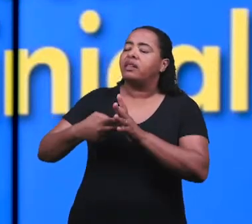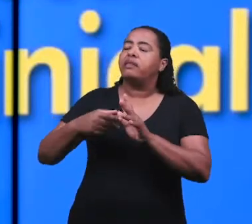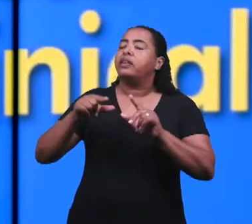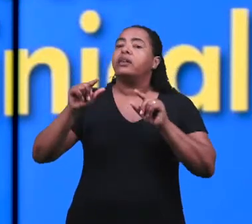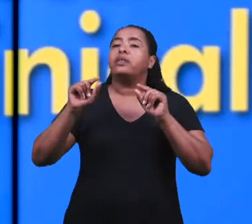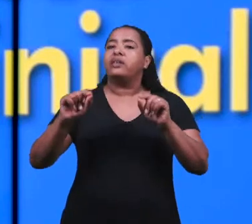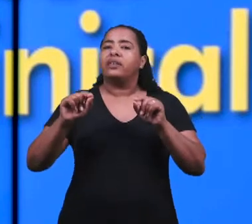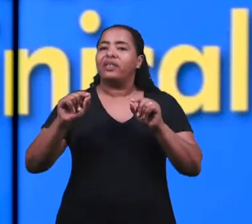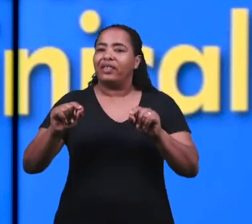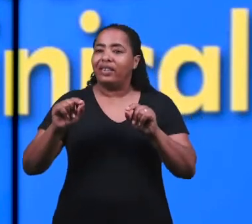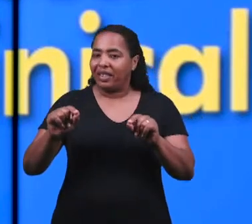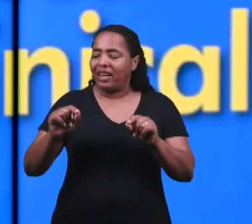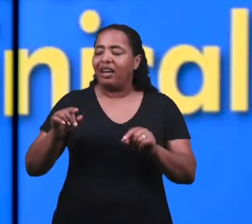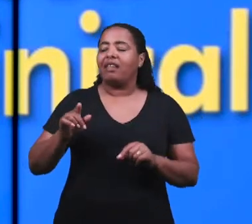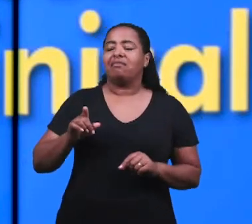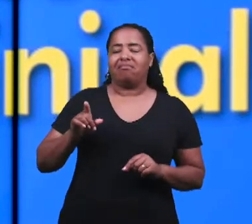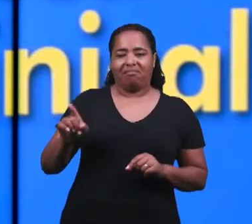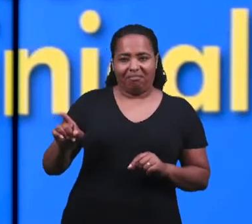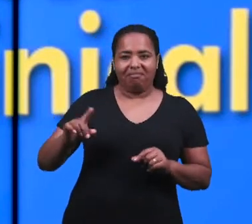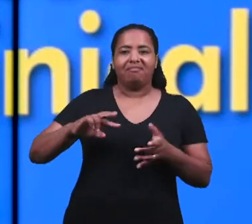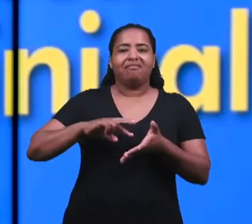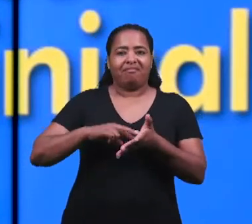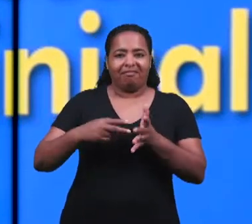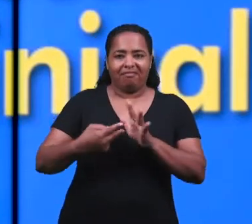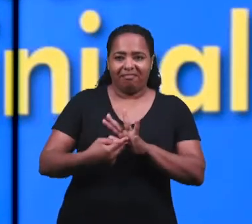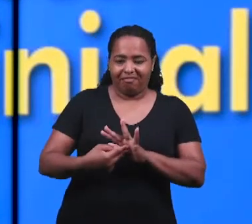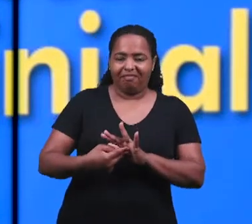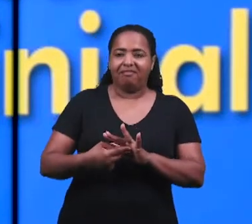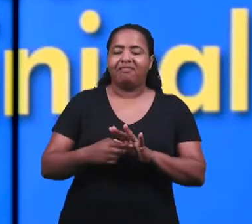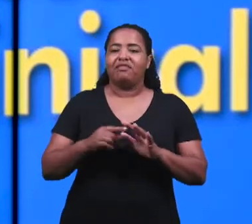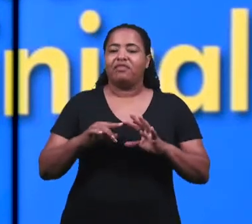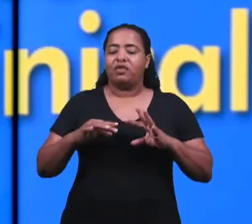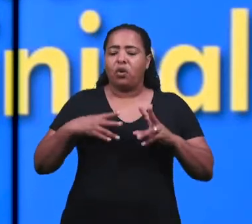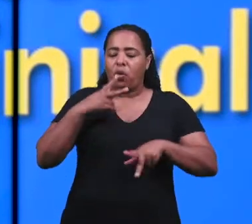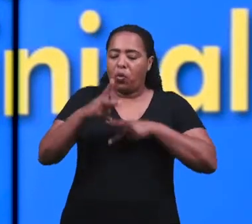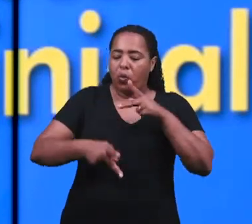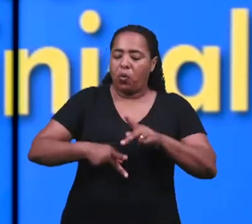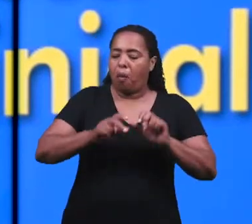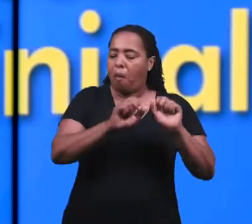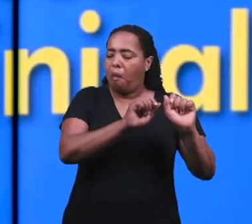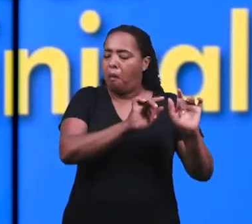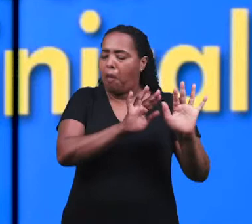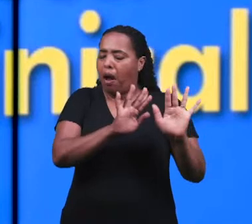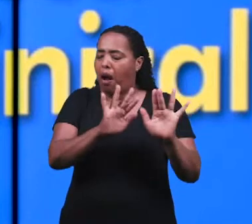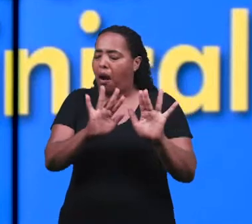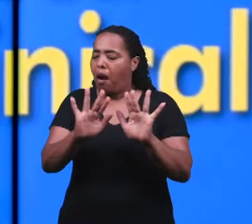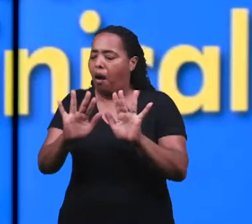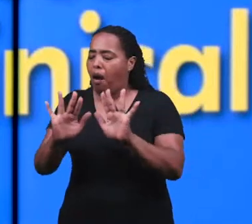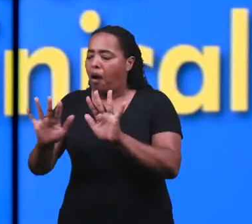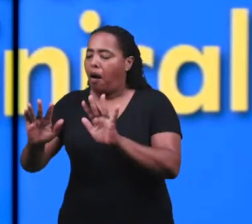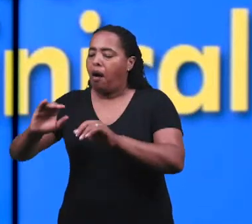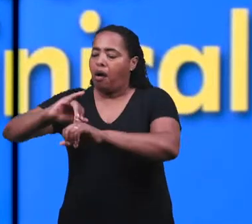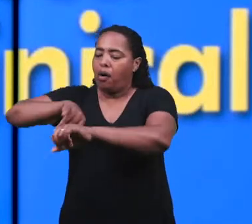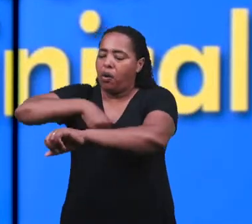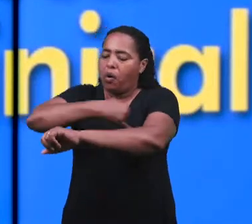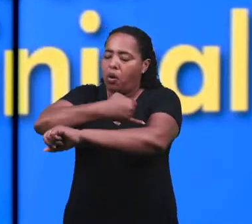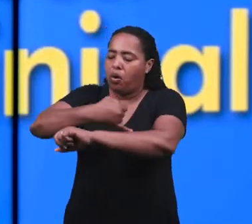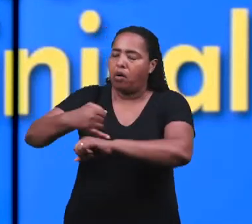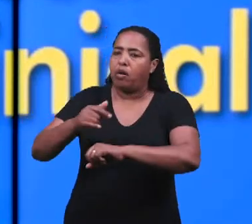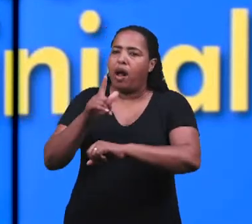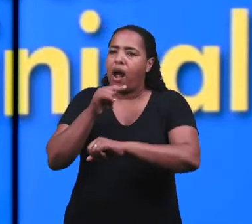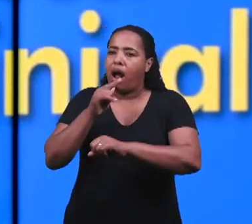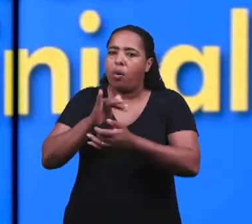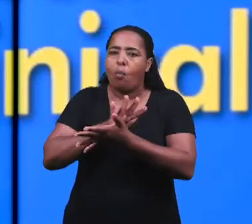pedras? Então ali, aquelas pedras, elas significavam, o nosso povo passou a pés enxutos,